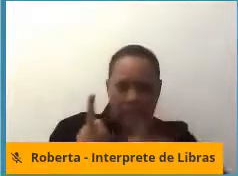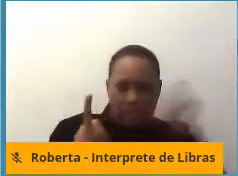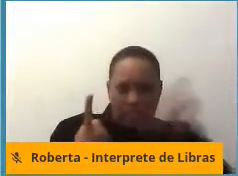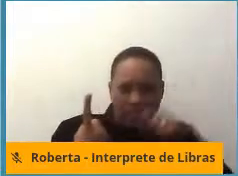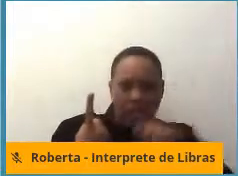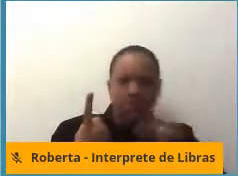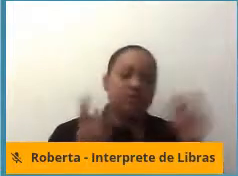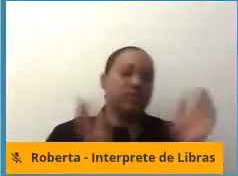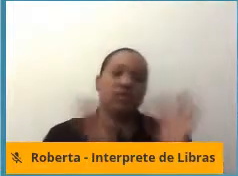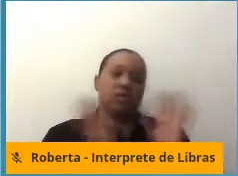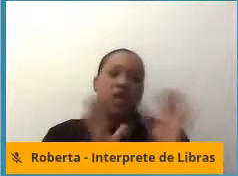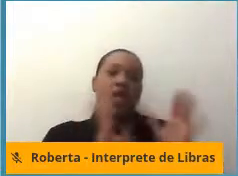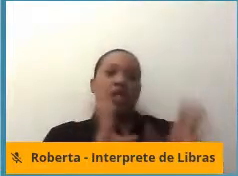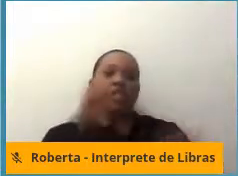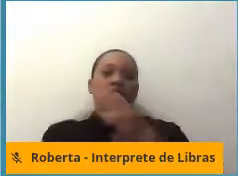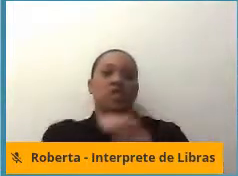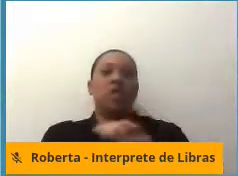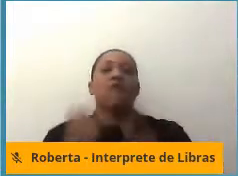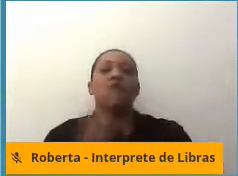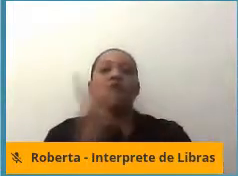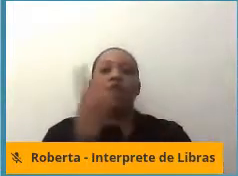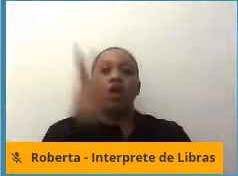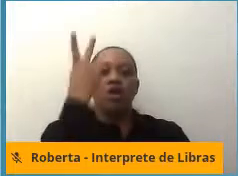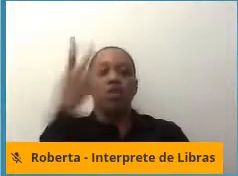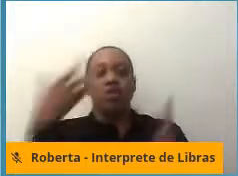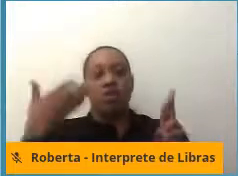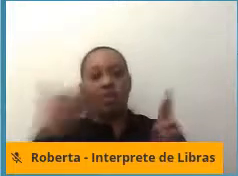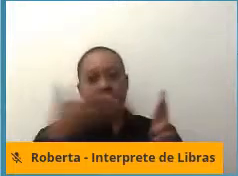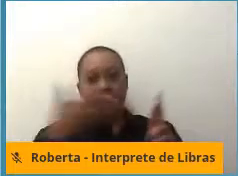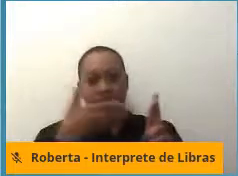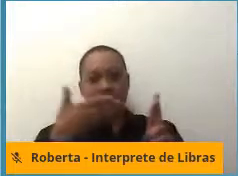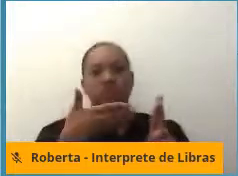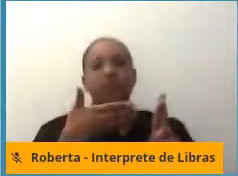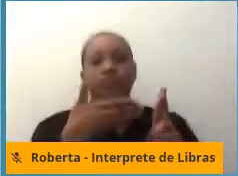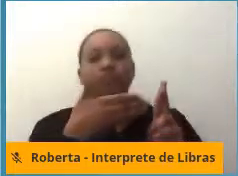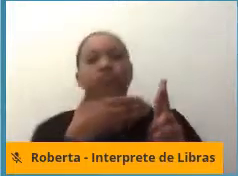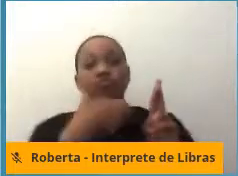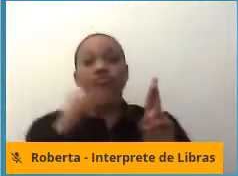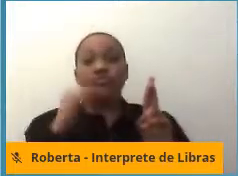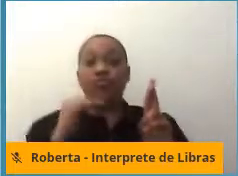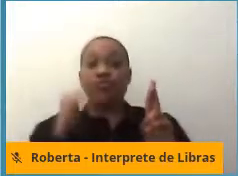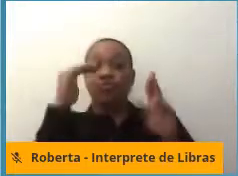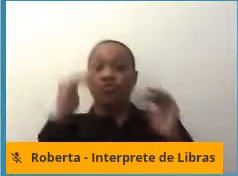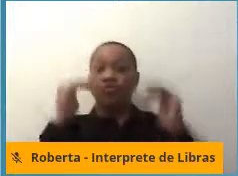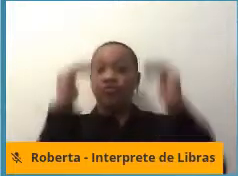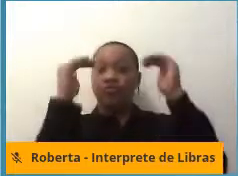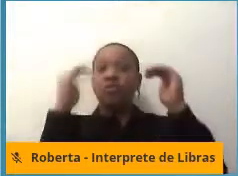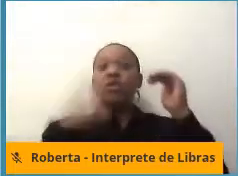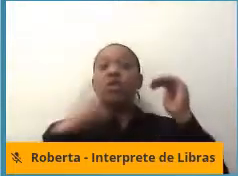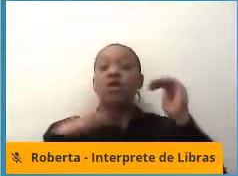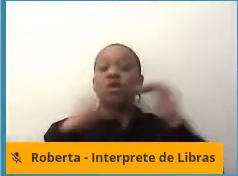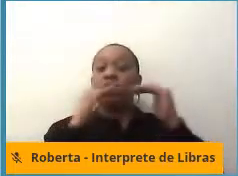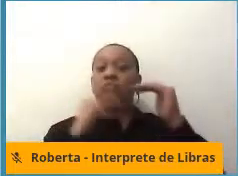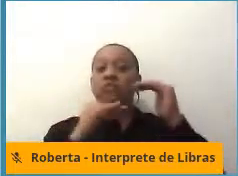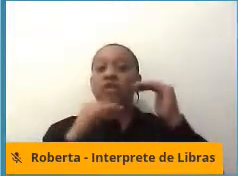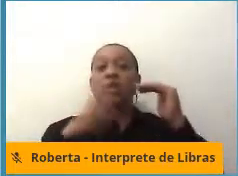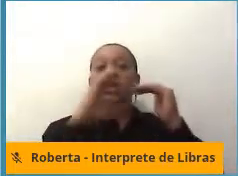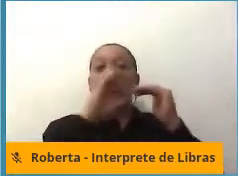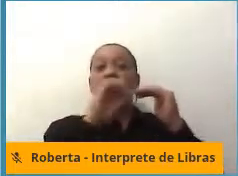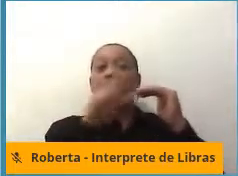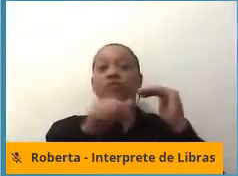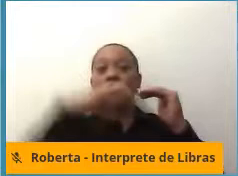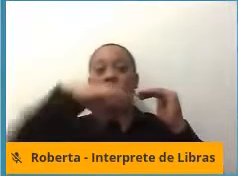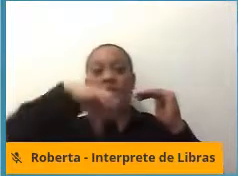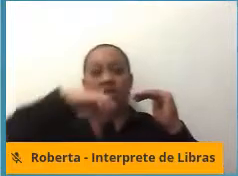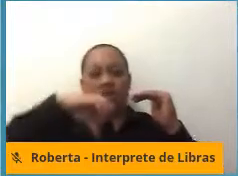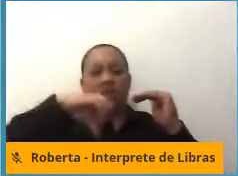de referência. Olha aqui, ó, inferior a 0,9. Agora, outros questionamentos que nos fazem também é quanto aos